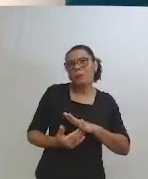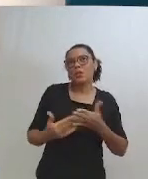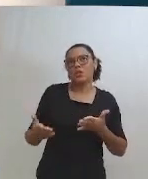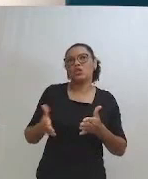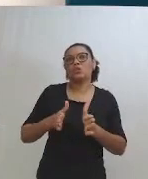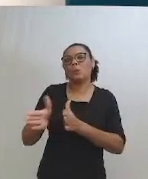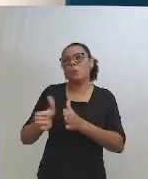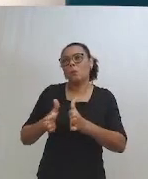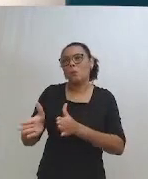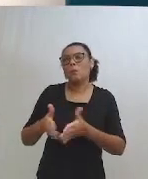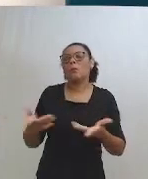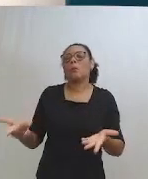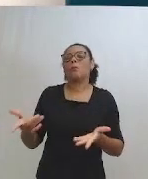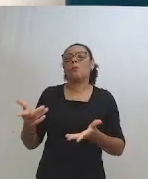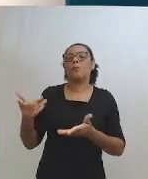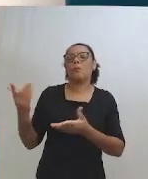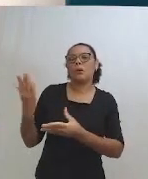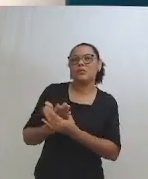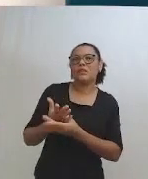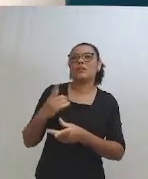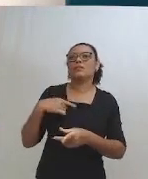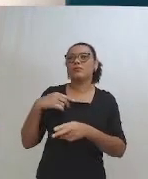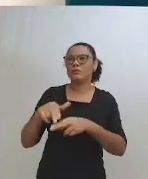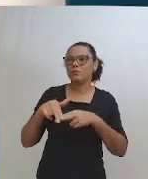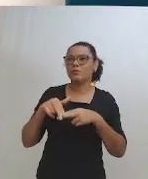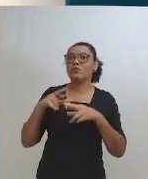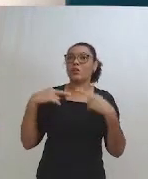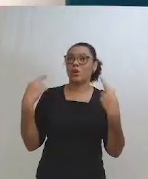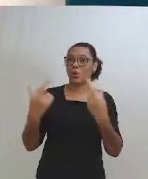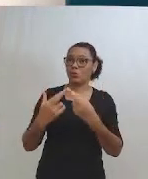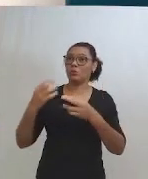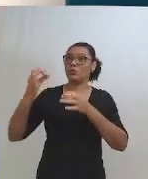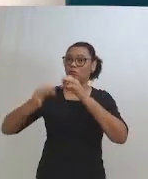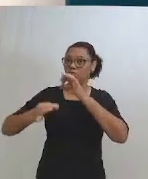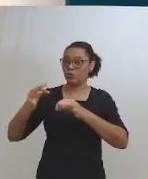em especial para a realização da sessão do júri, devendo o magistrado